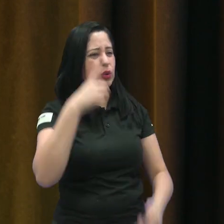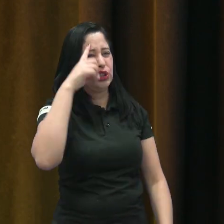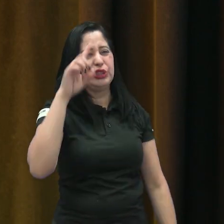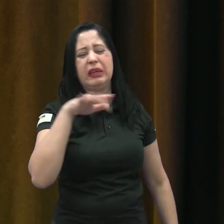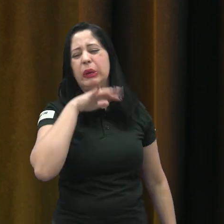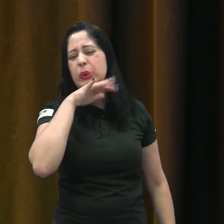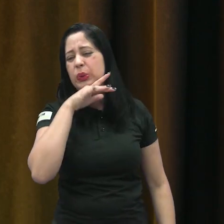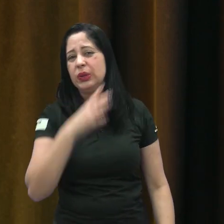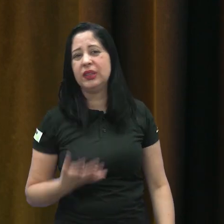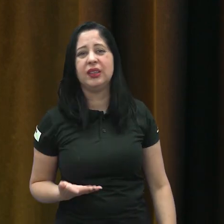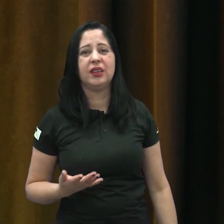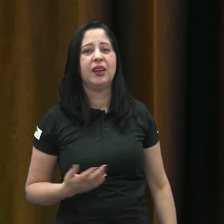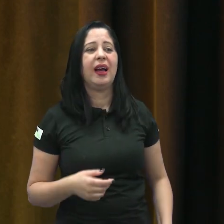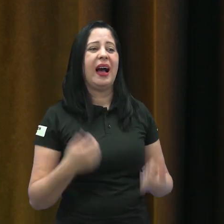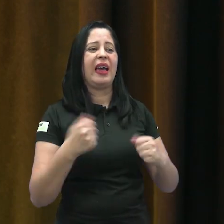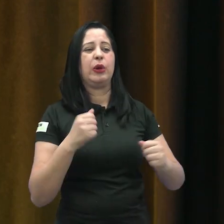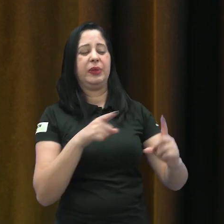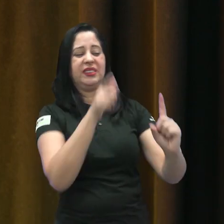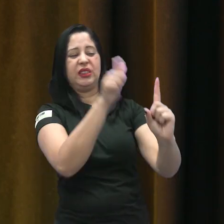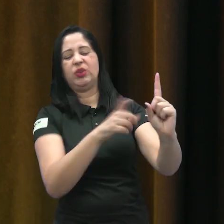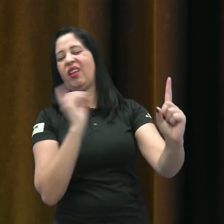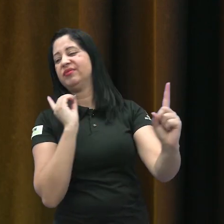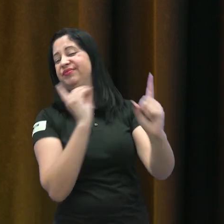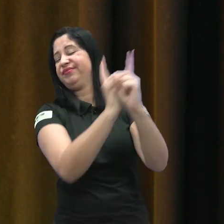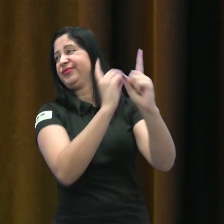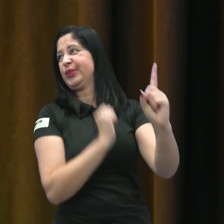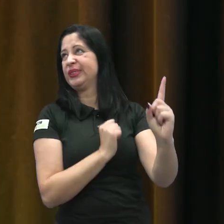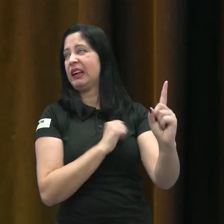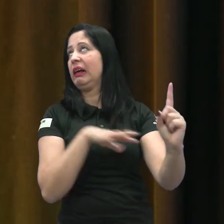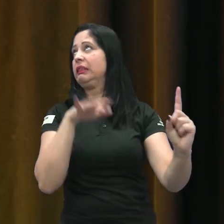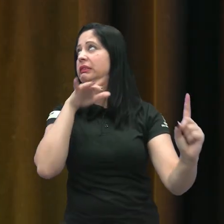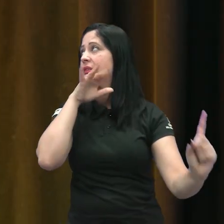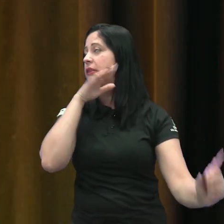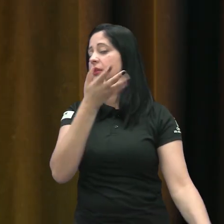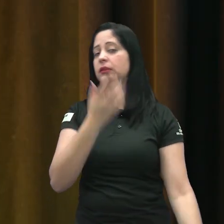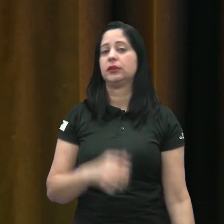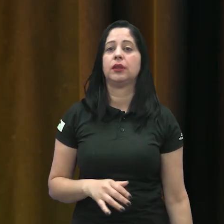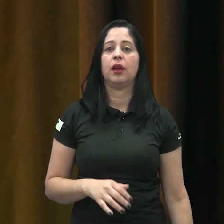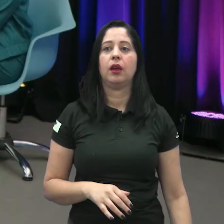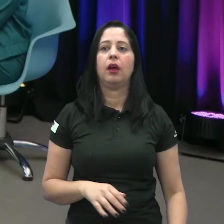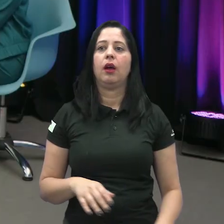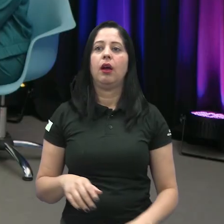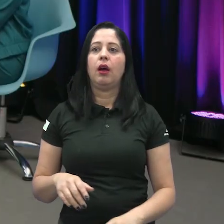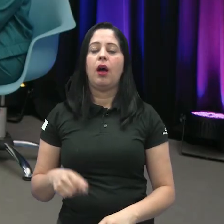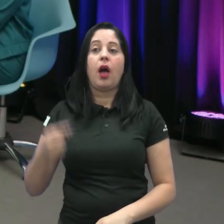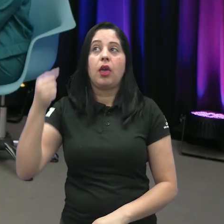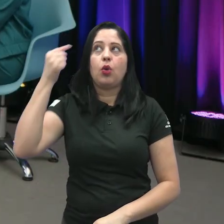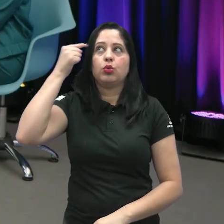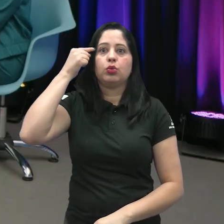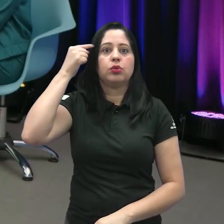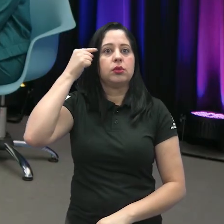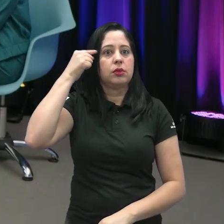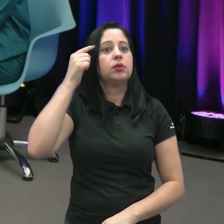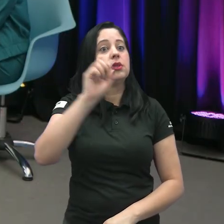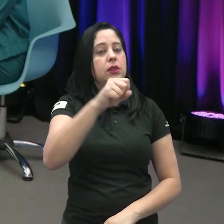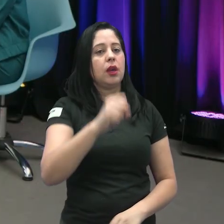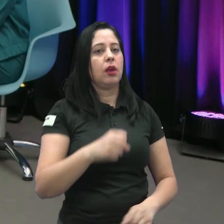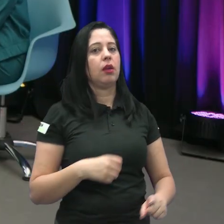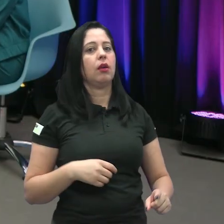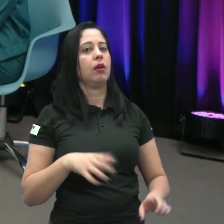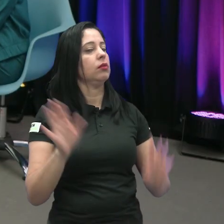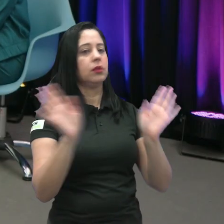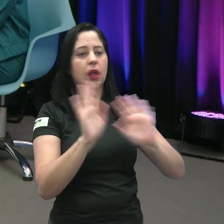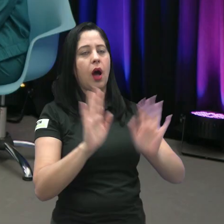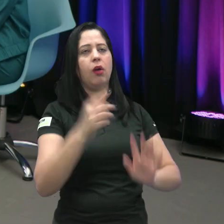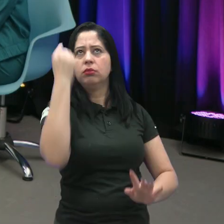assim, nossa, hoje eu tenho que encontrar o fulano de tal lá e hoje o meu dia vai ser chato. E já começa a visualizar que vai ser... Isso, e aí já cancela, fala,